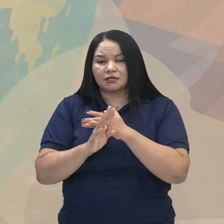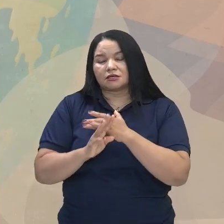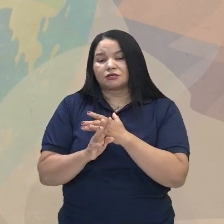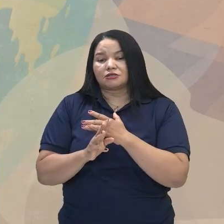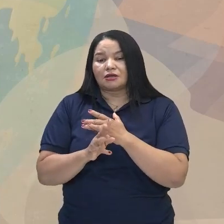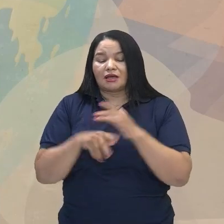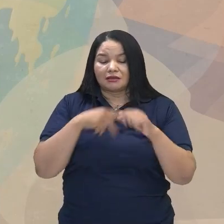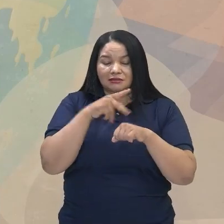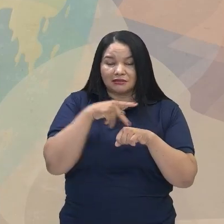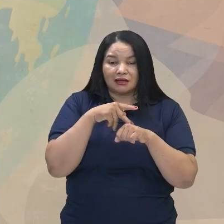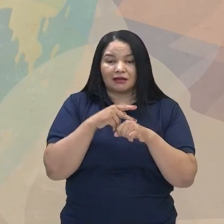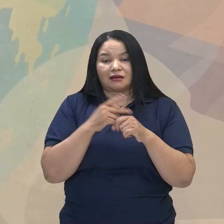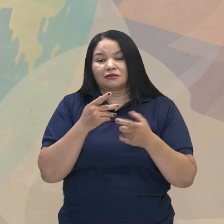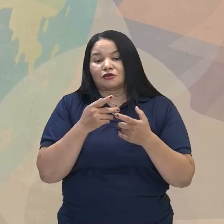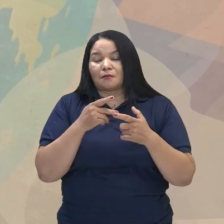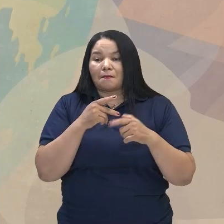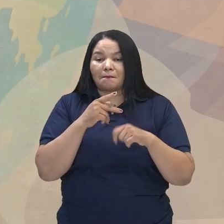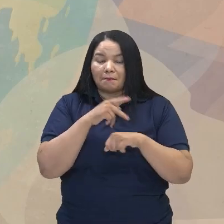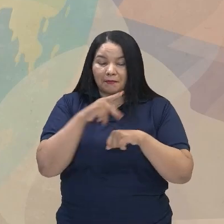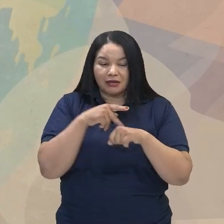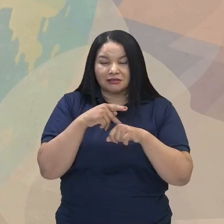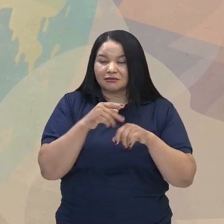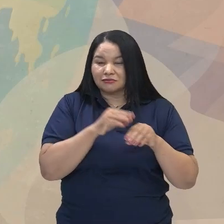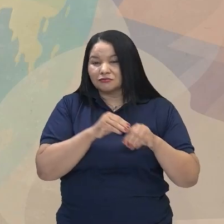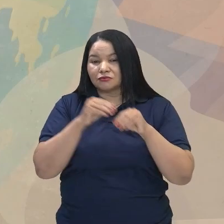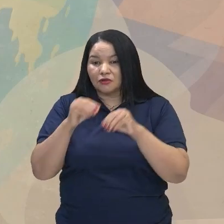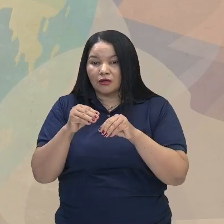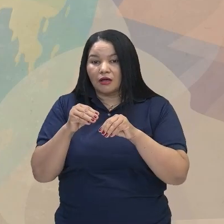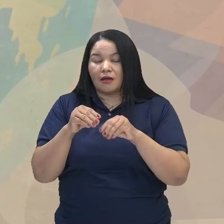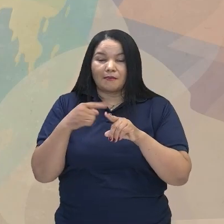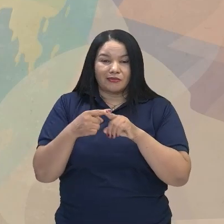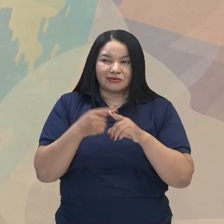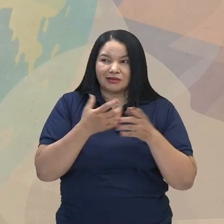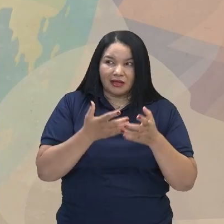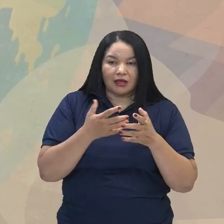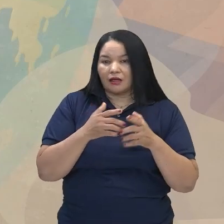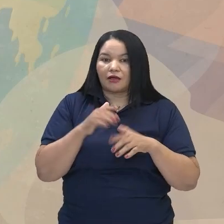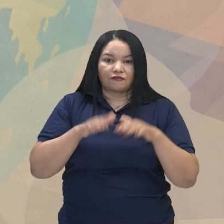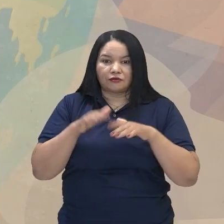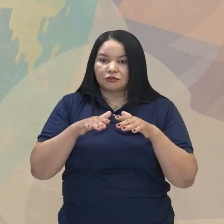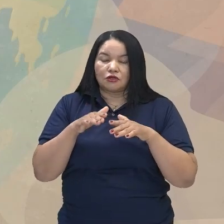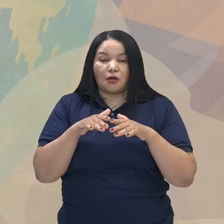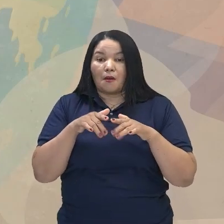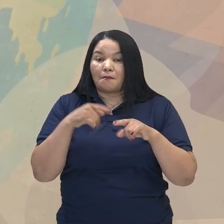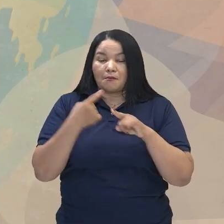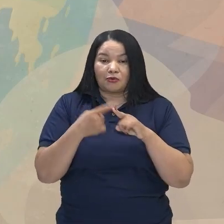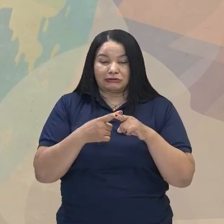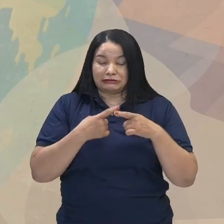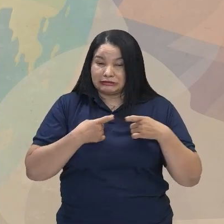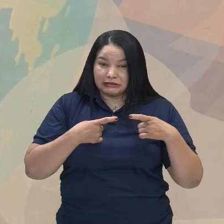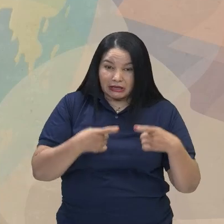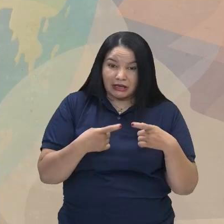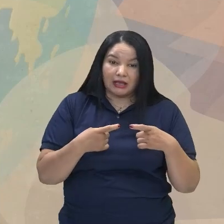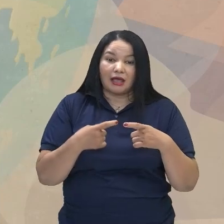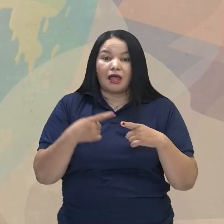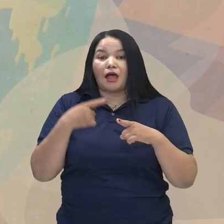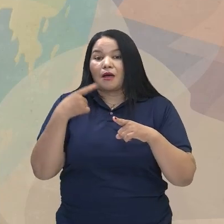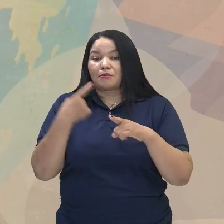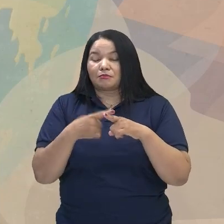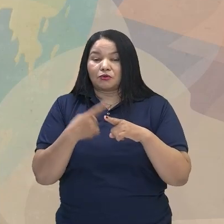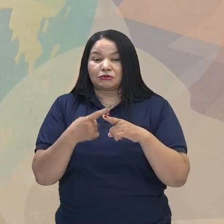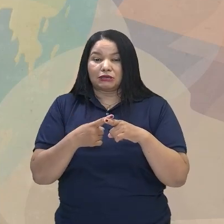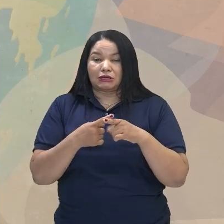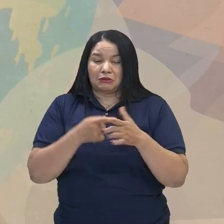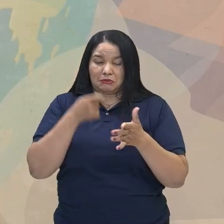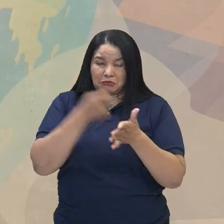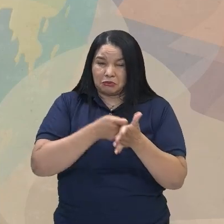deixa seu país, não porque quer, mas por um motivo de força maior, por causa de uma guerra, por causa de uma